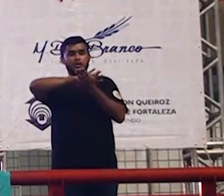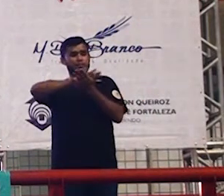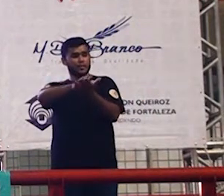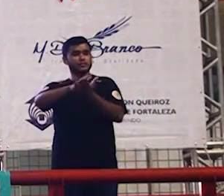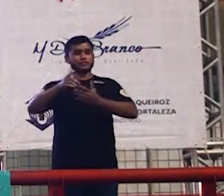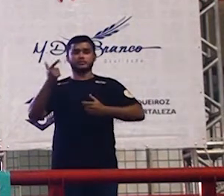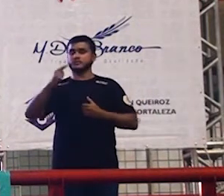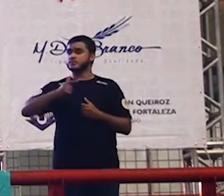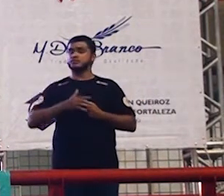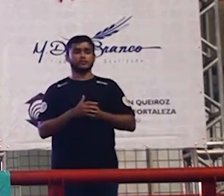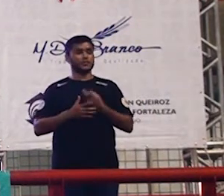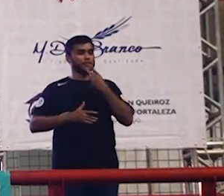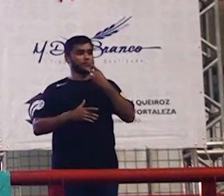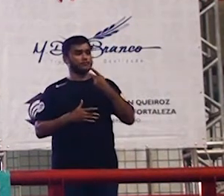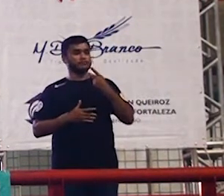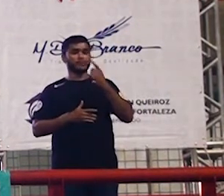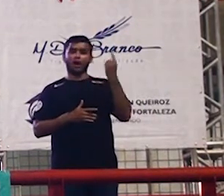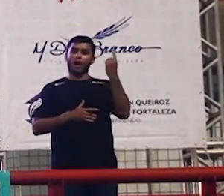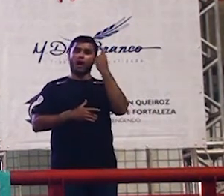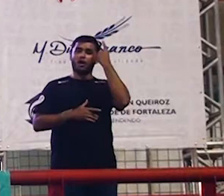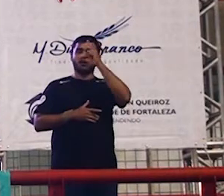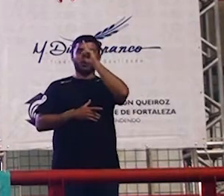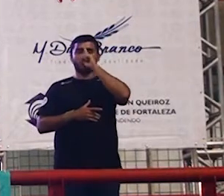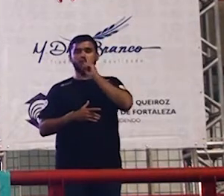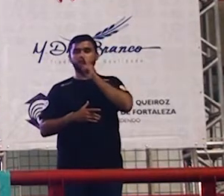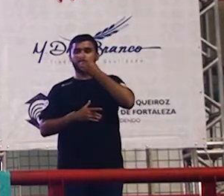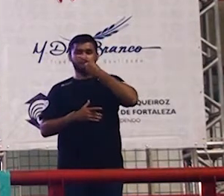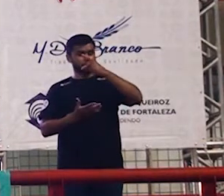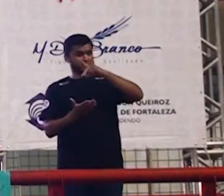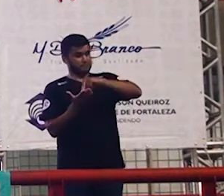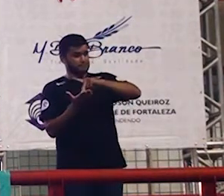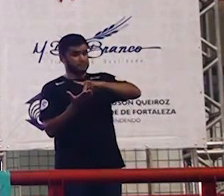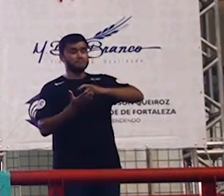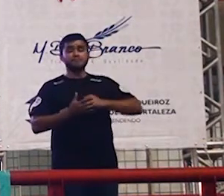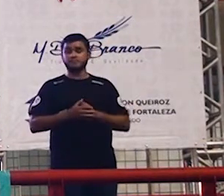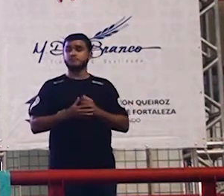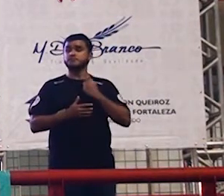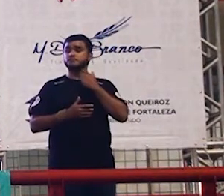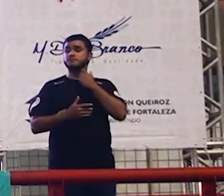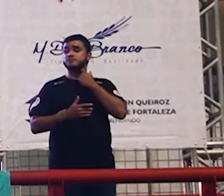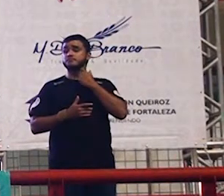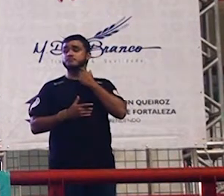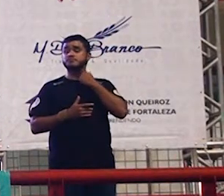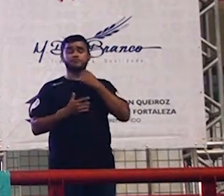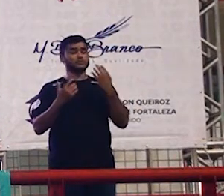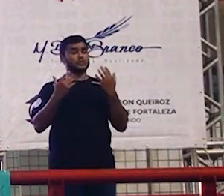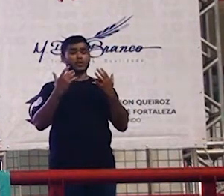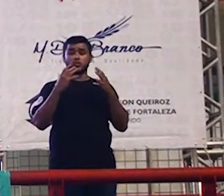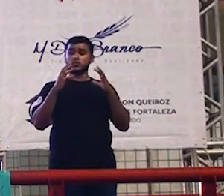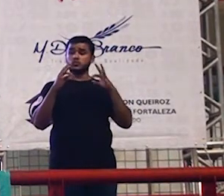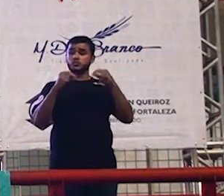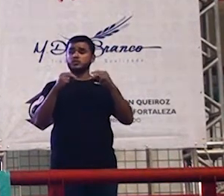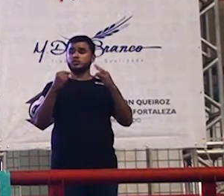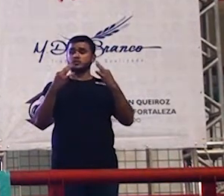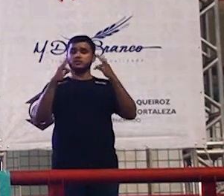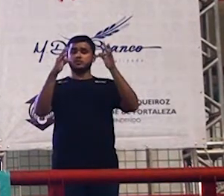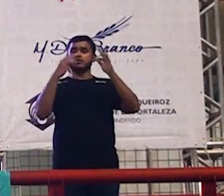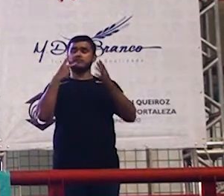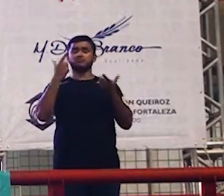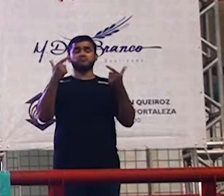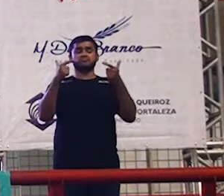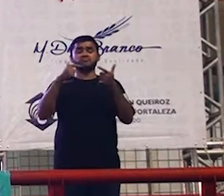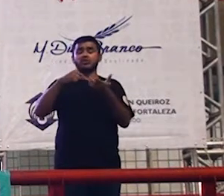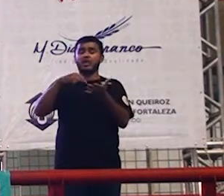dizendo que é alto, loiro e sincero, quando ele claramente não é isso. No mundo da internet não há ignorância. Lê para quê? Tem tudo